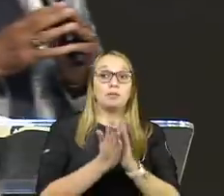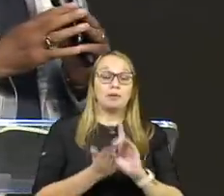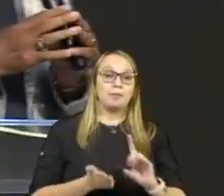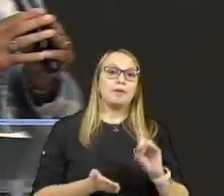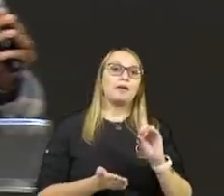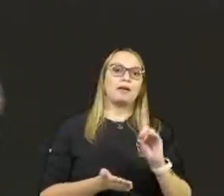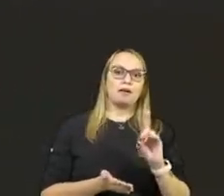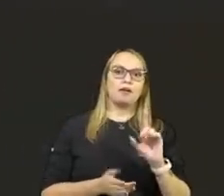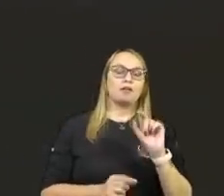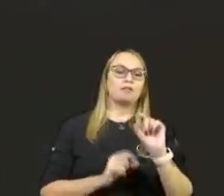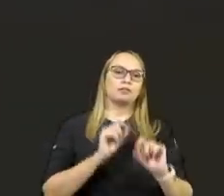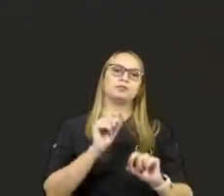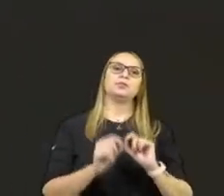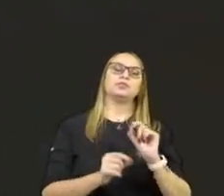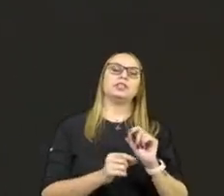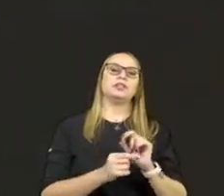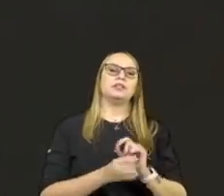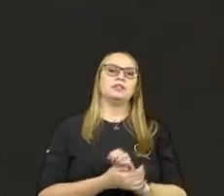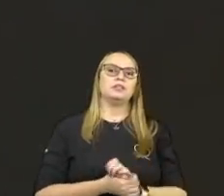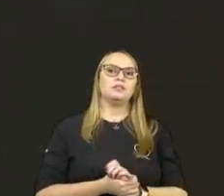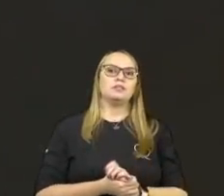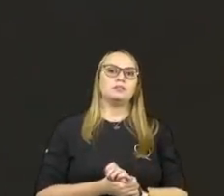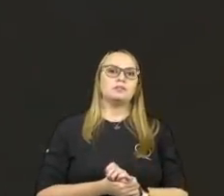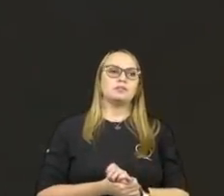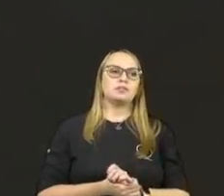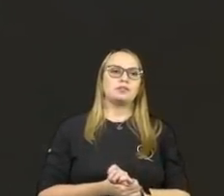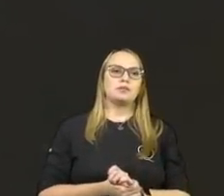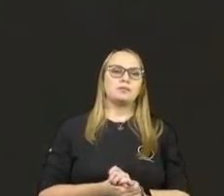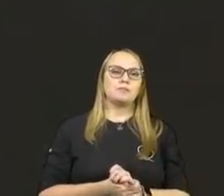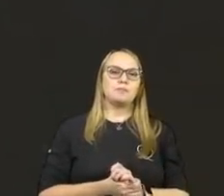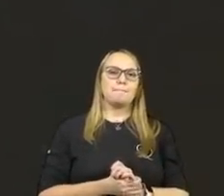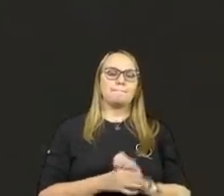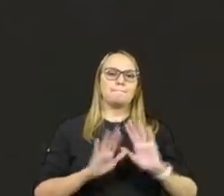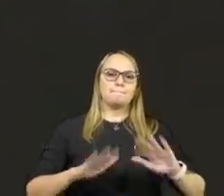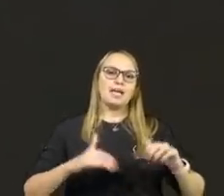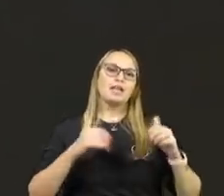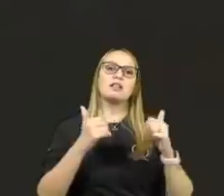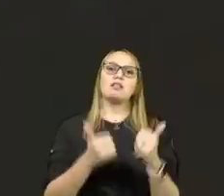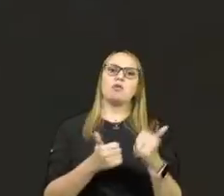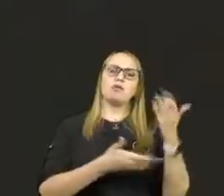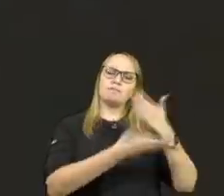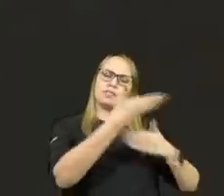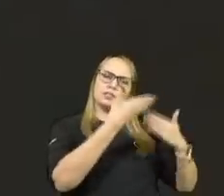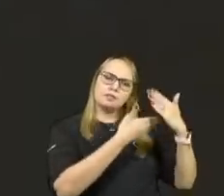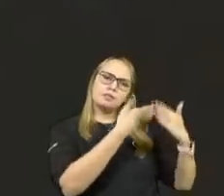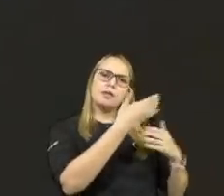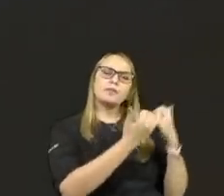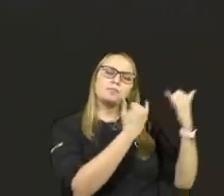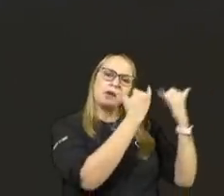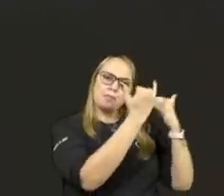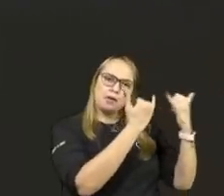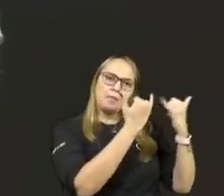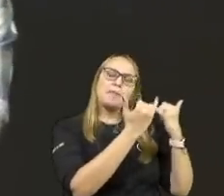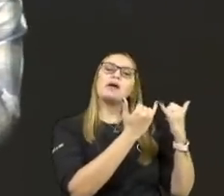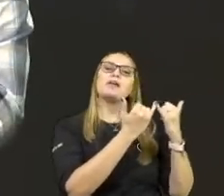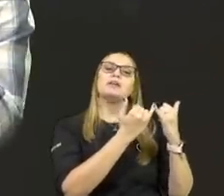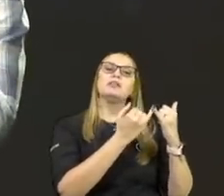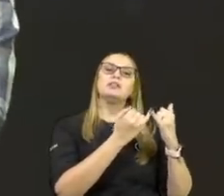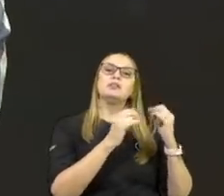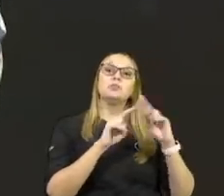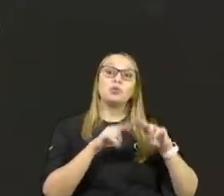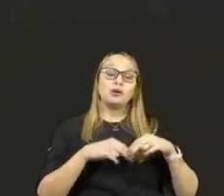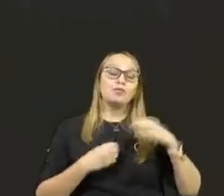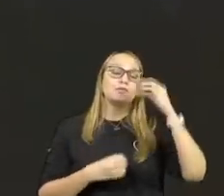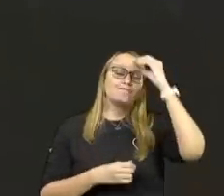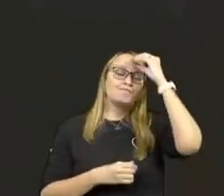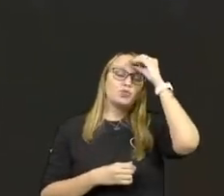palavra, você aprimora seu relacionamento, a sua afinidade com Deus, pelo conhecimento.